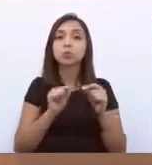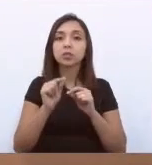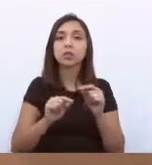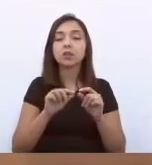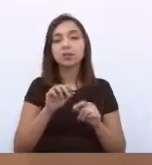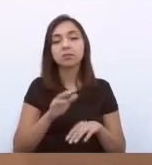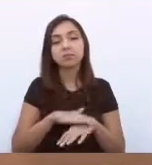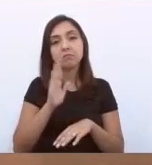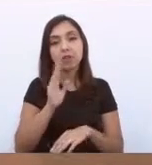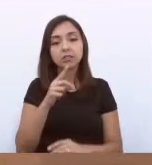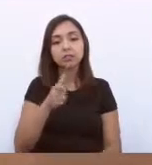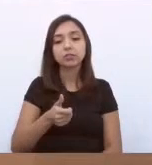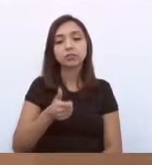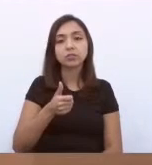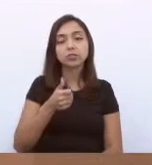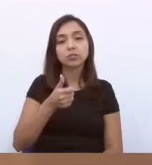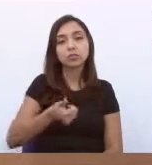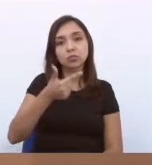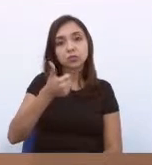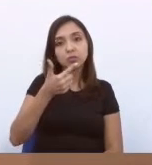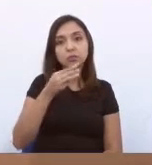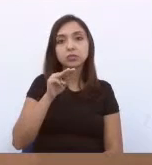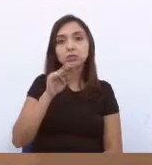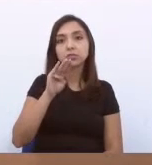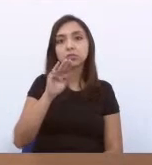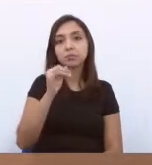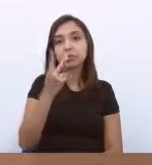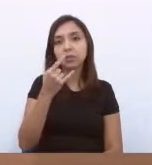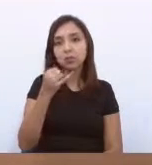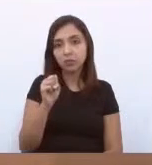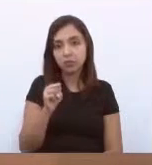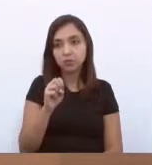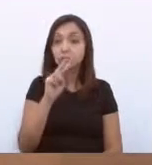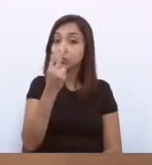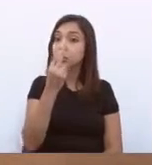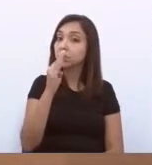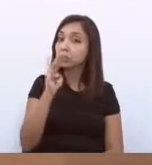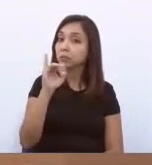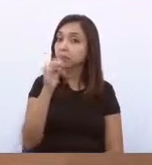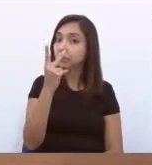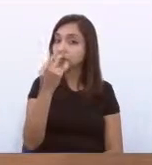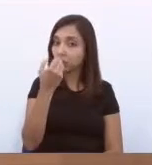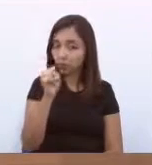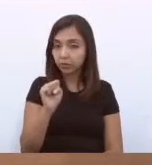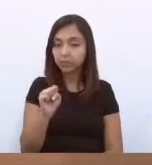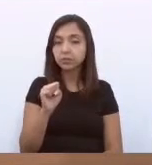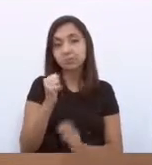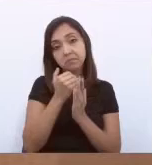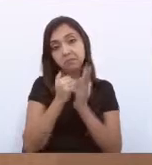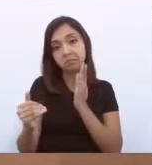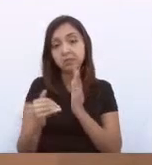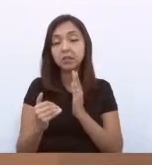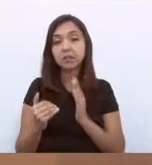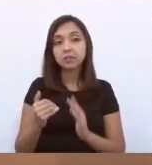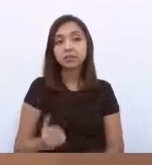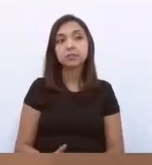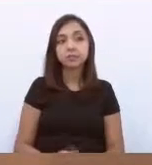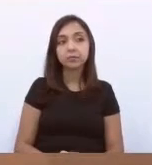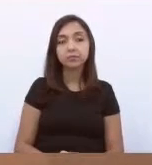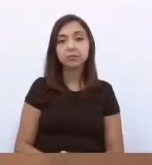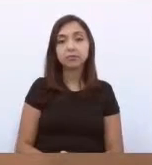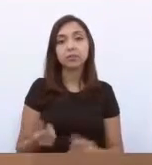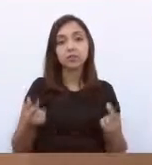mais de 2 bilhões de reais. 2 bilhões de reais é a metade